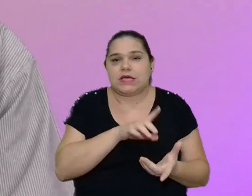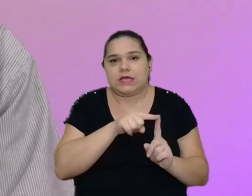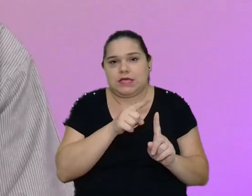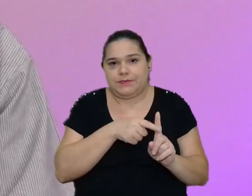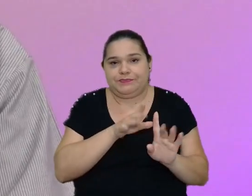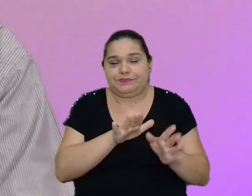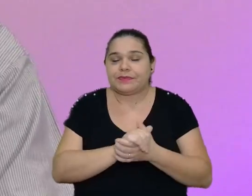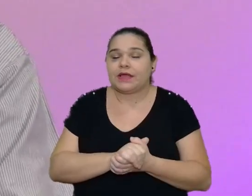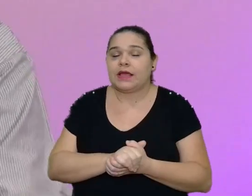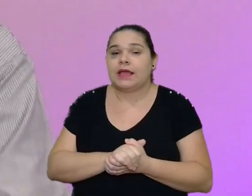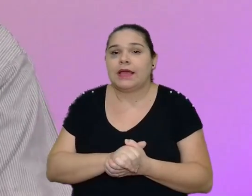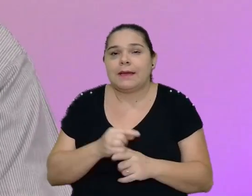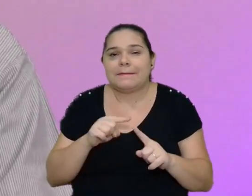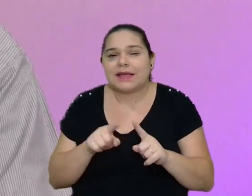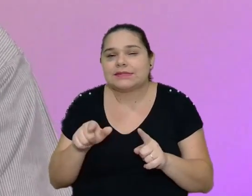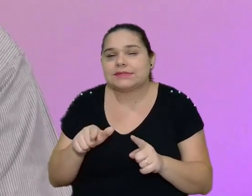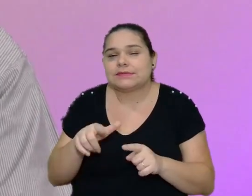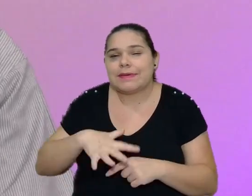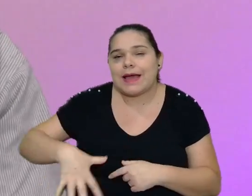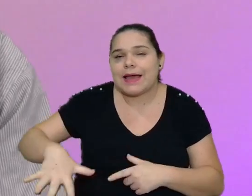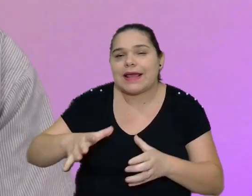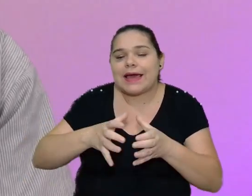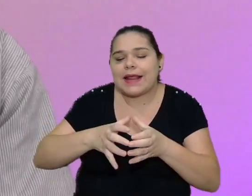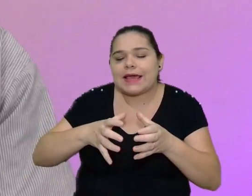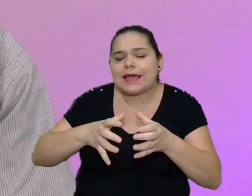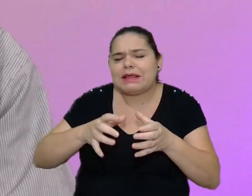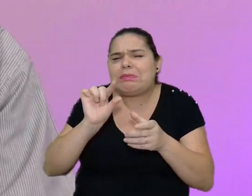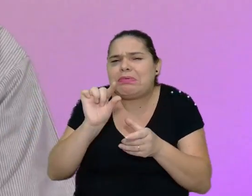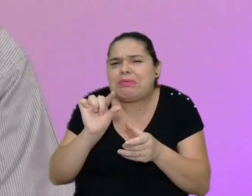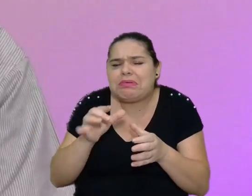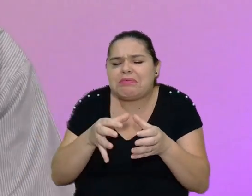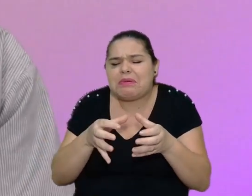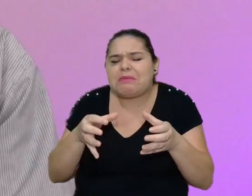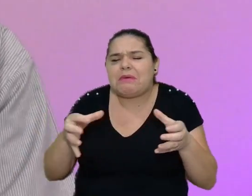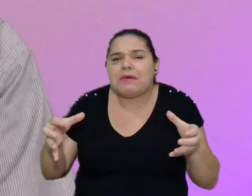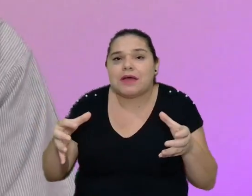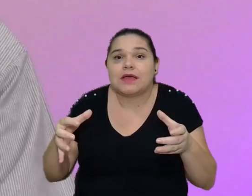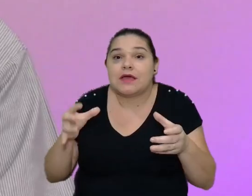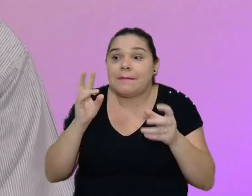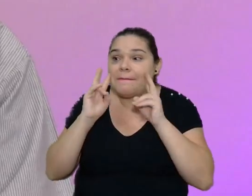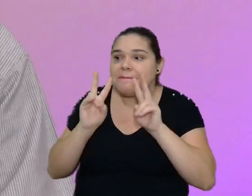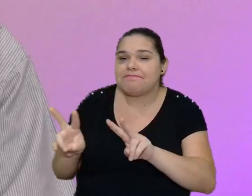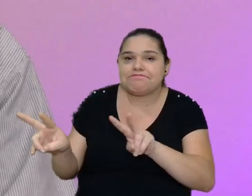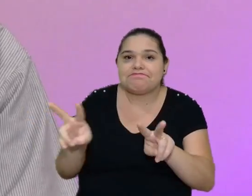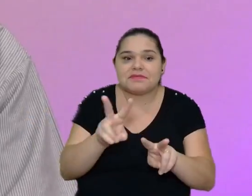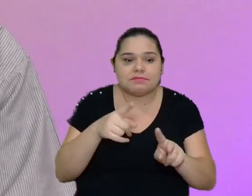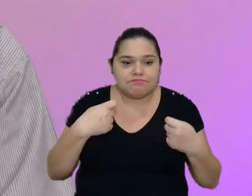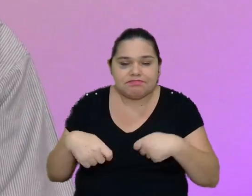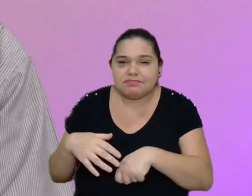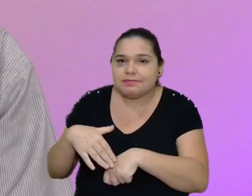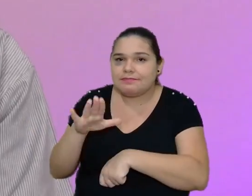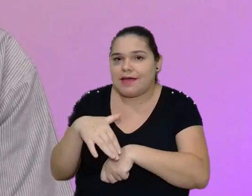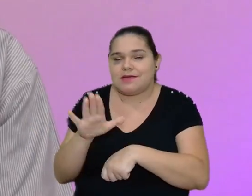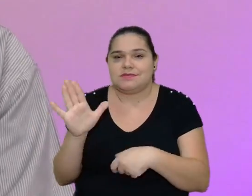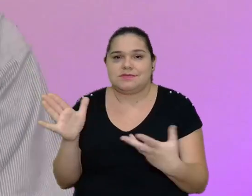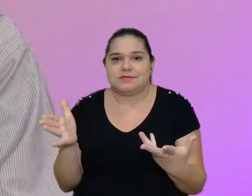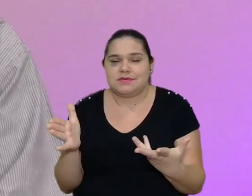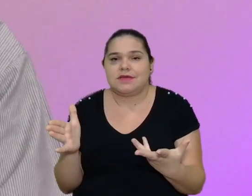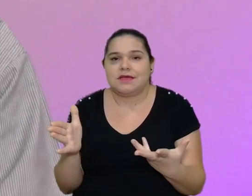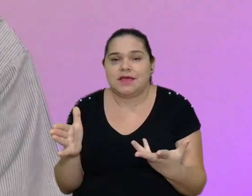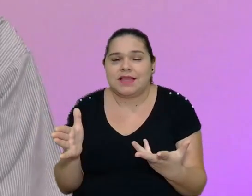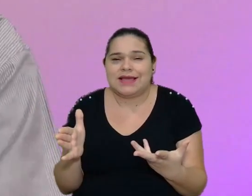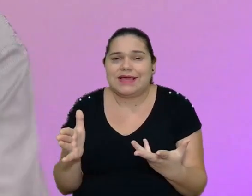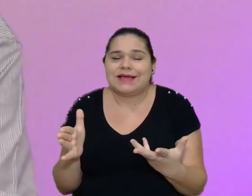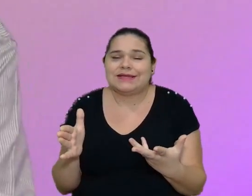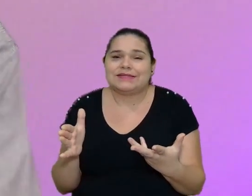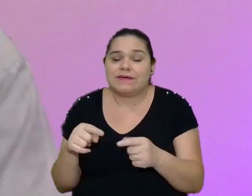cresce muito pouco em relação à necessidade do mundo. Né? Então, é um mercado que a gente precisa de muito tempo. As clínicas